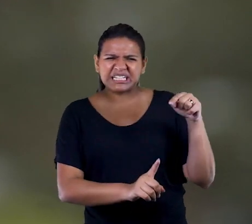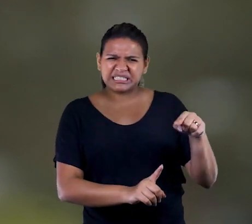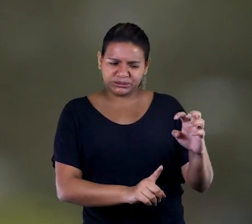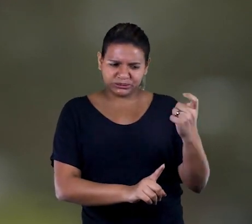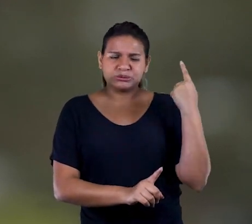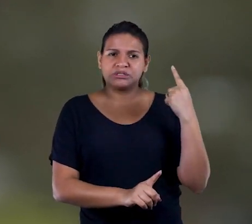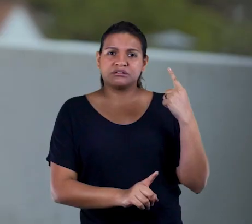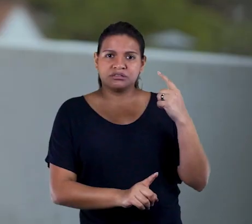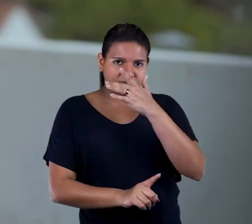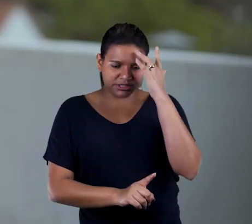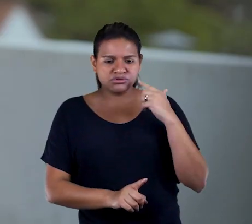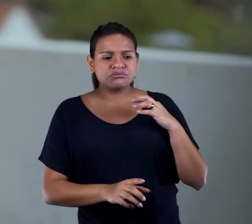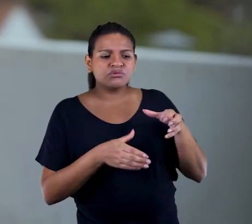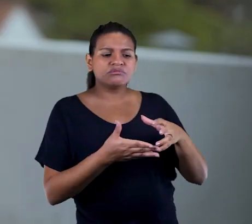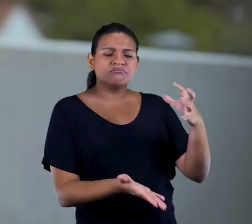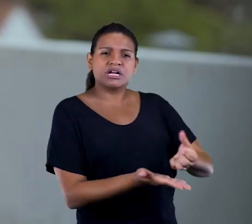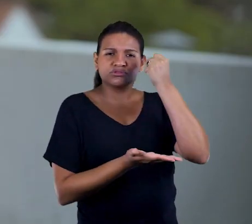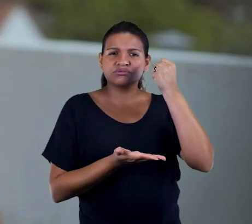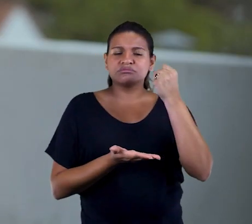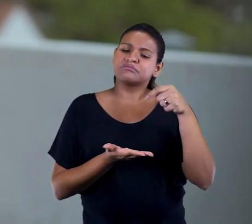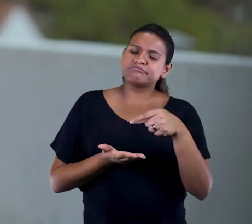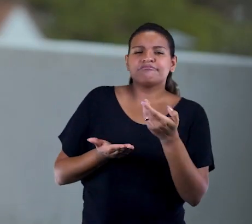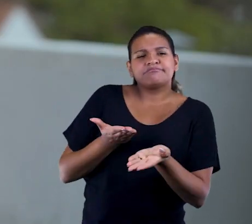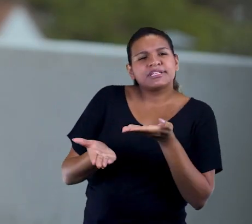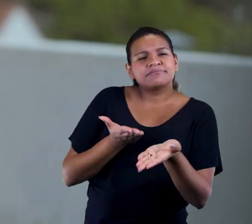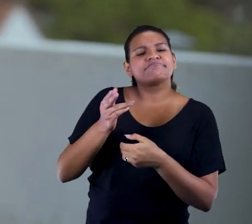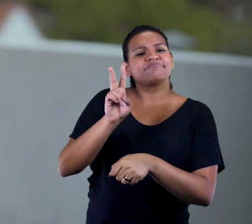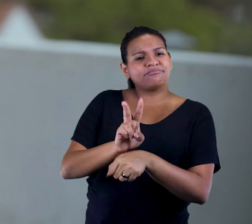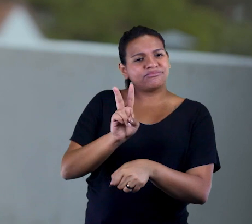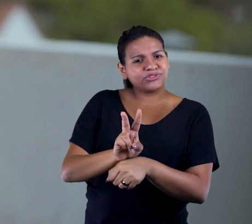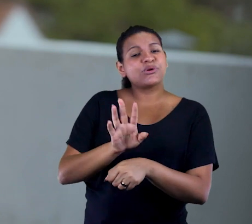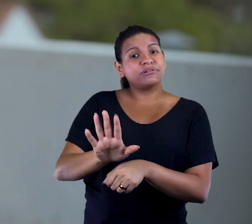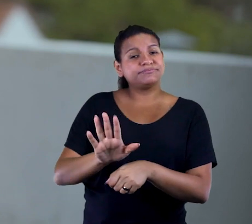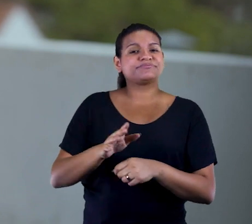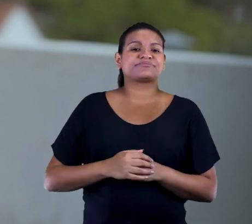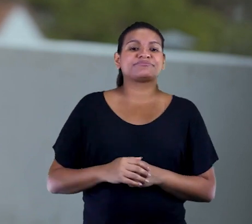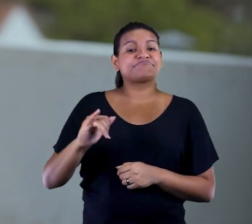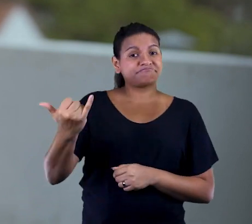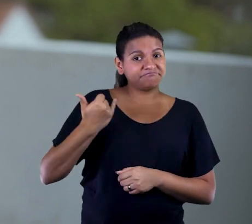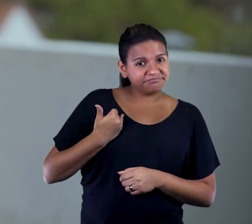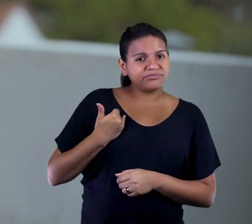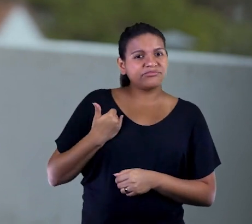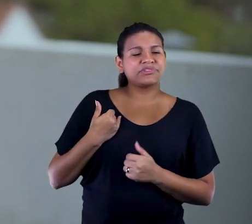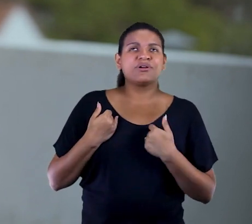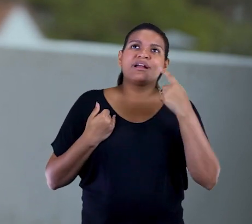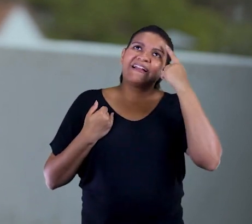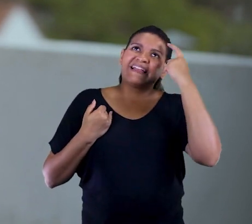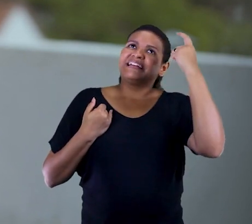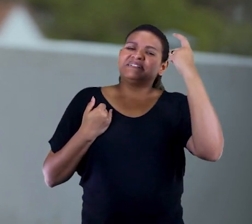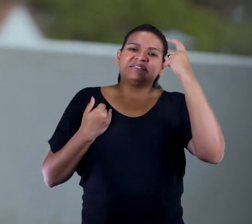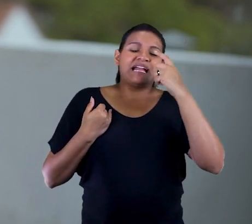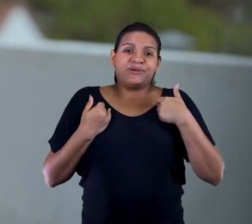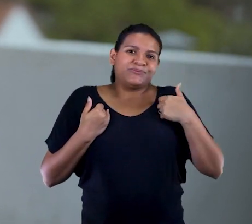ficou internado. Eu não sabia de toda essa história até realmente eu chegar na protetora e ela me contar. E aí